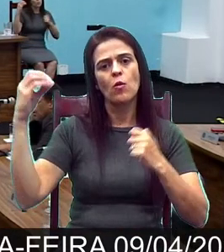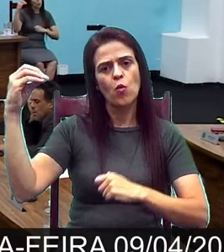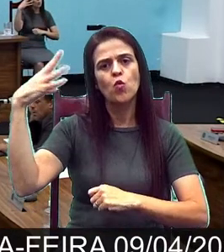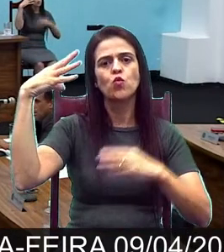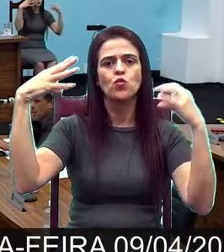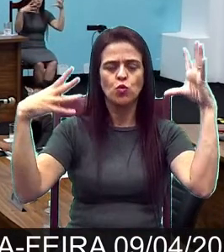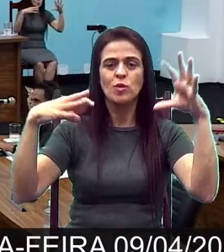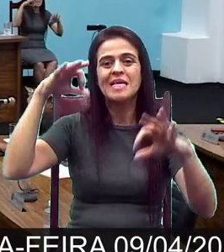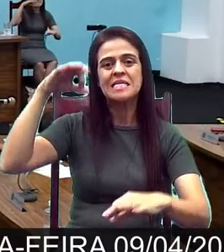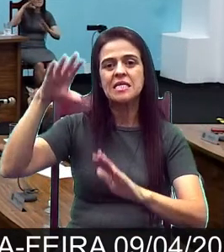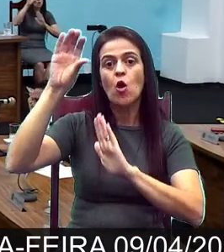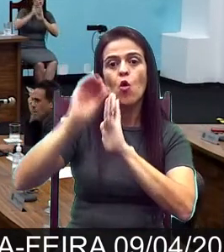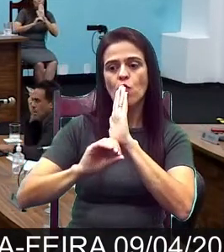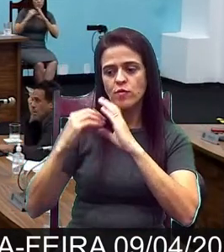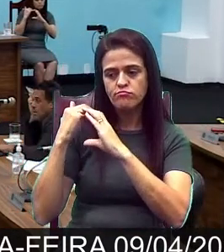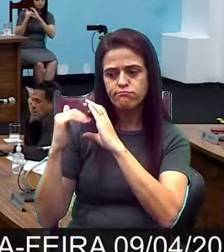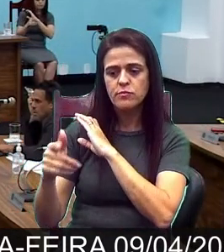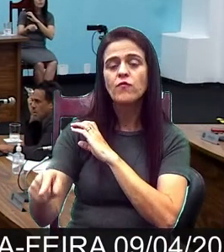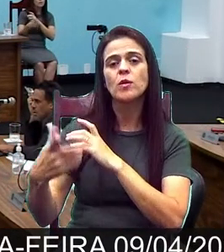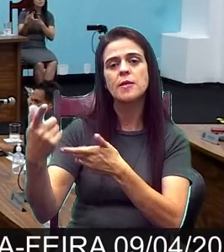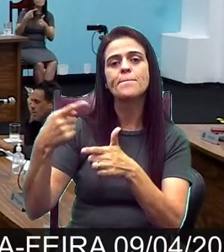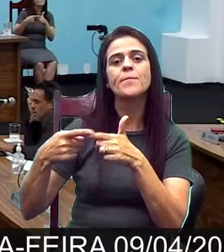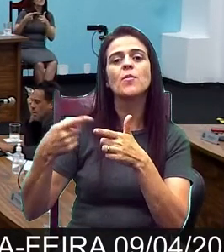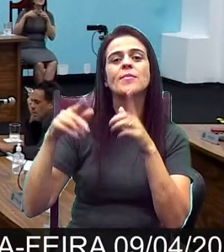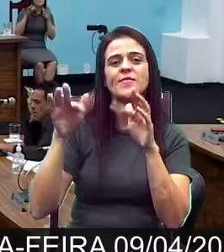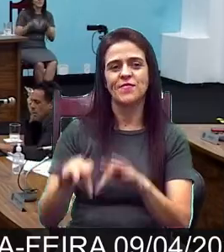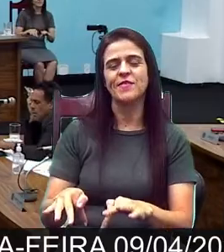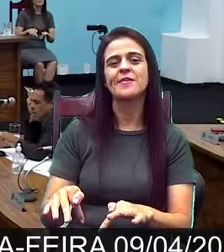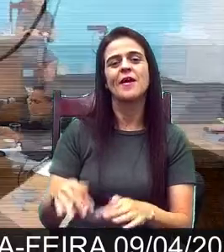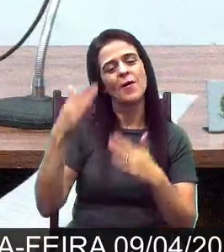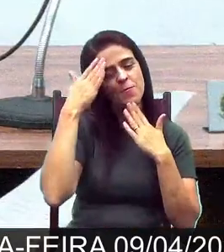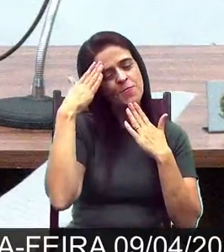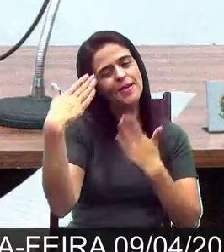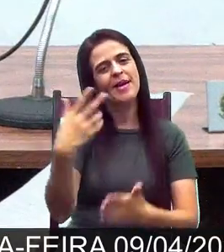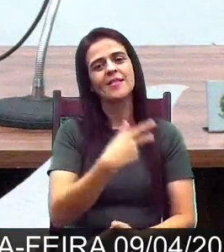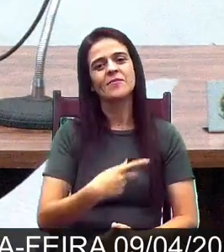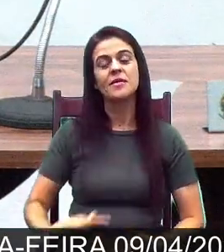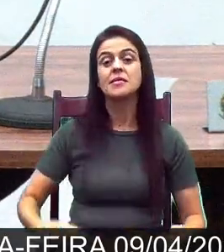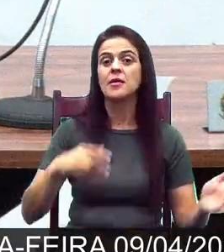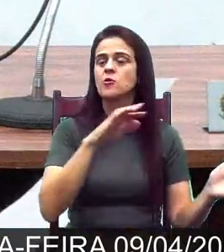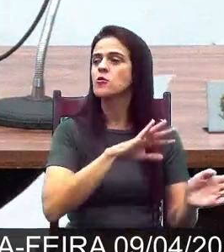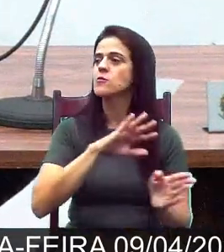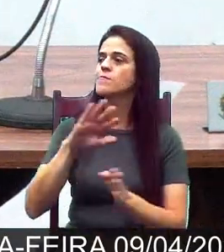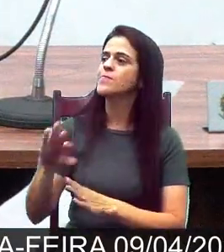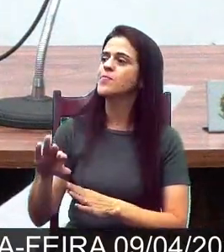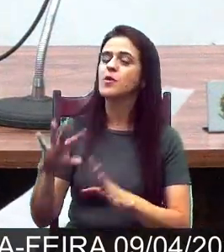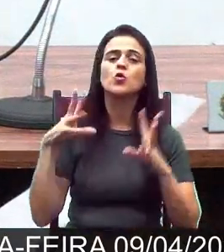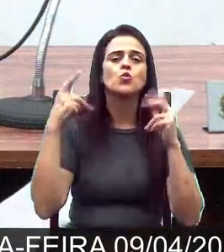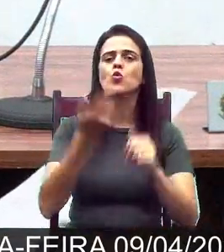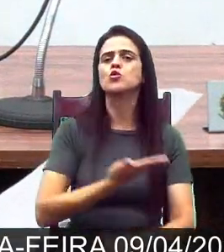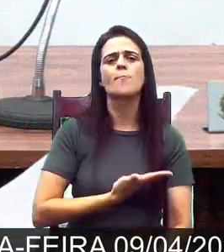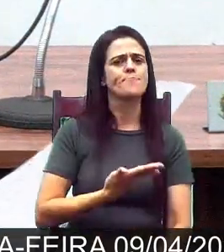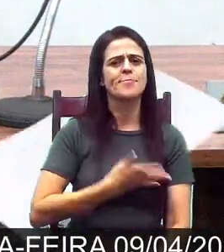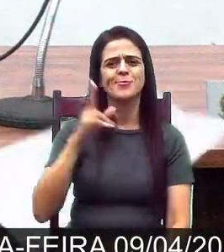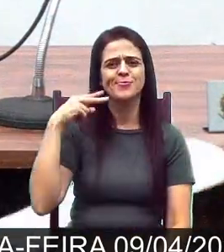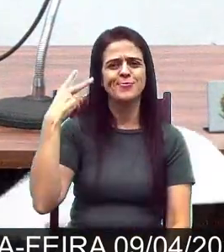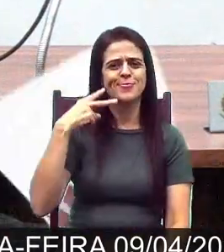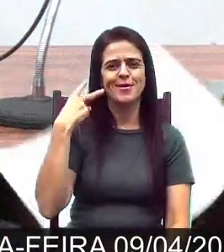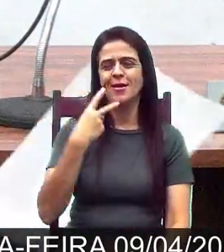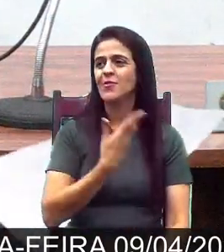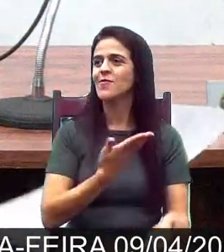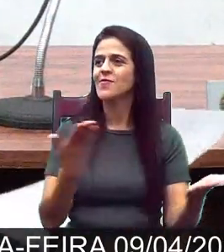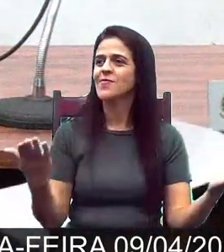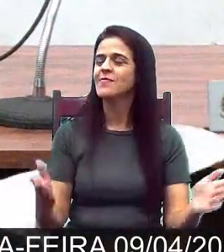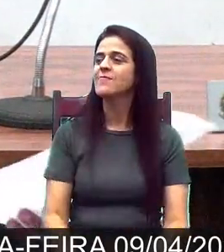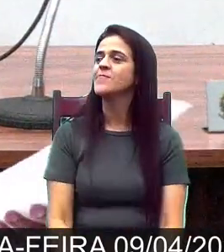vai resolver o problema nosso. Muito obrigado, senhor presidente, todos os colegas vereadores.